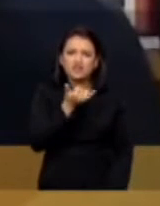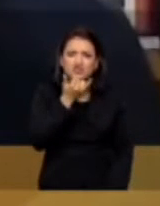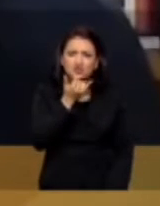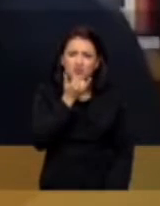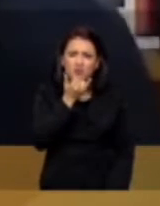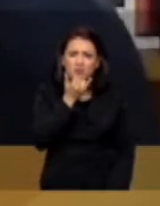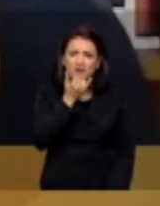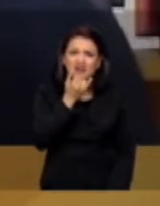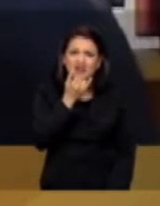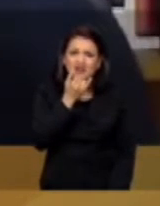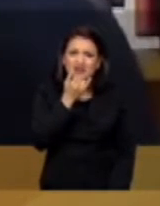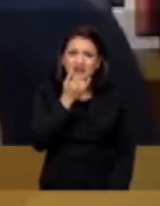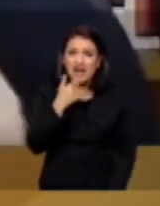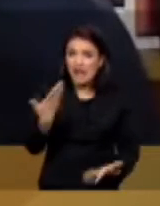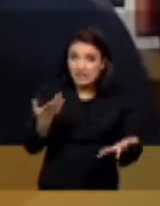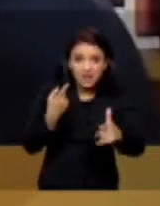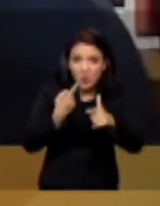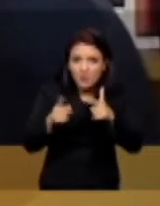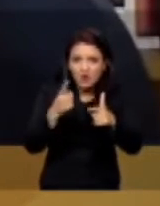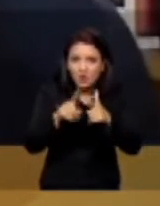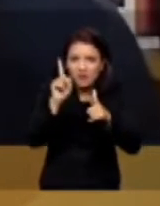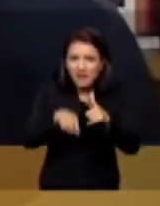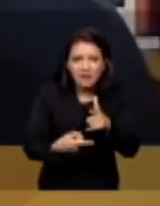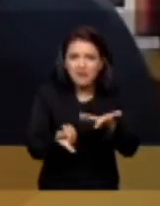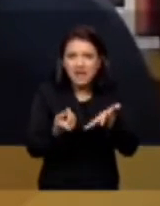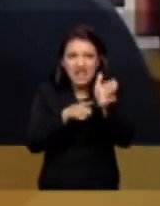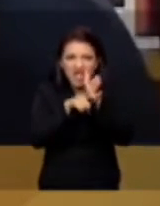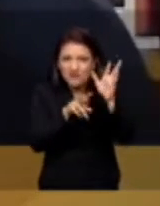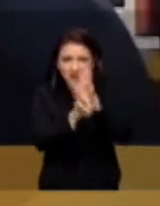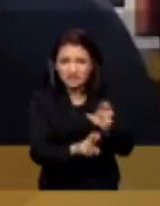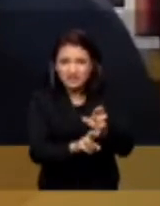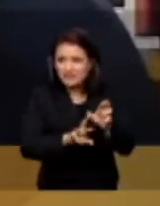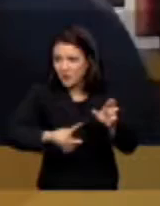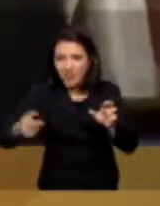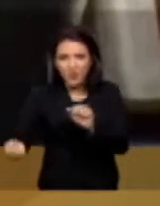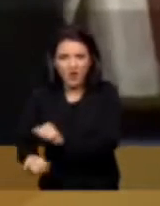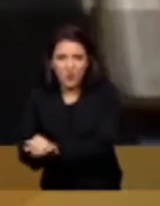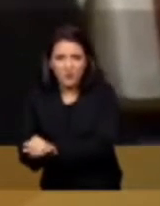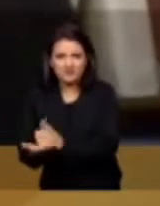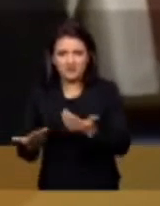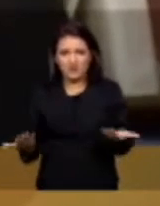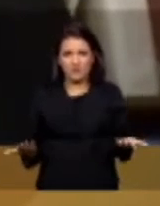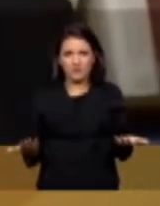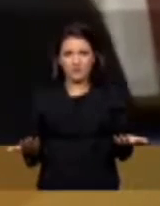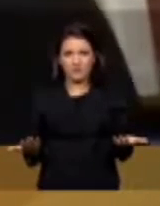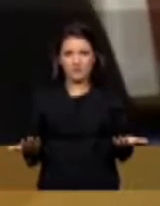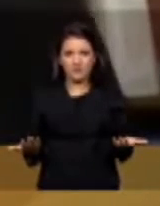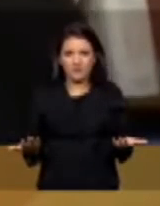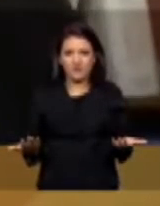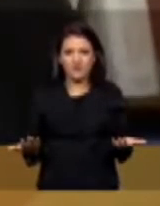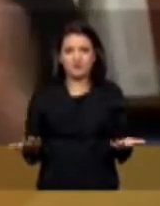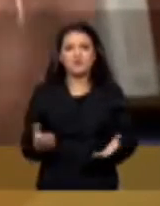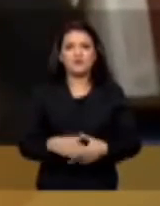Vossa Excelência acha que o problema, então, foi o enfrentamento da corrupção e não a corrupção? Não, não, não,